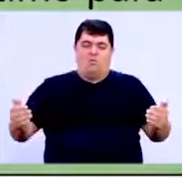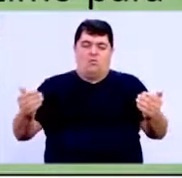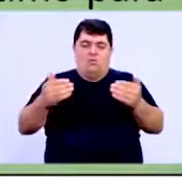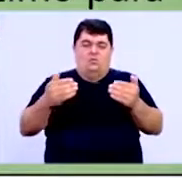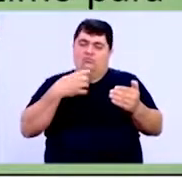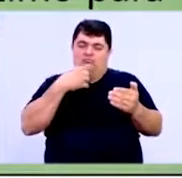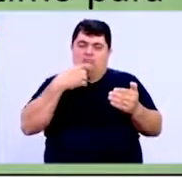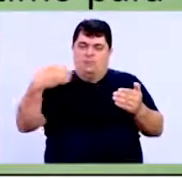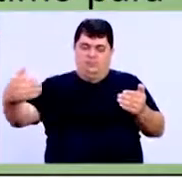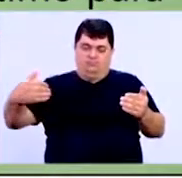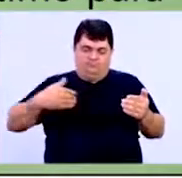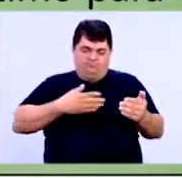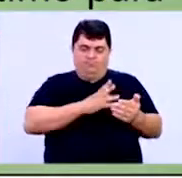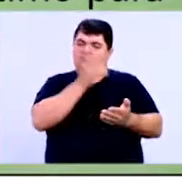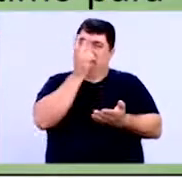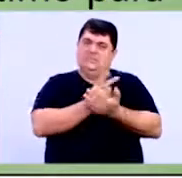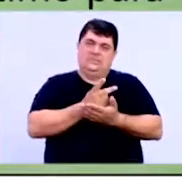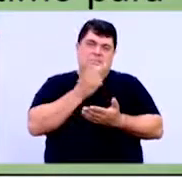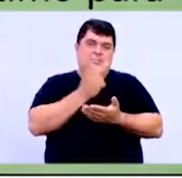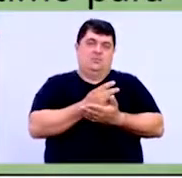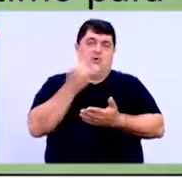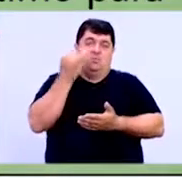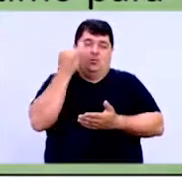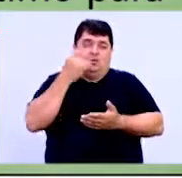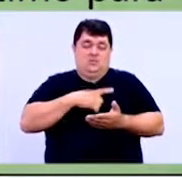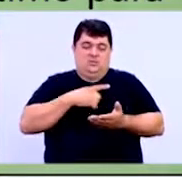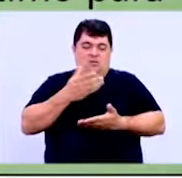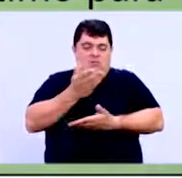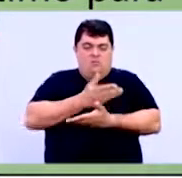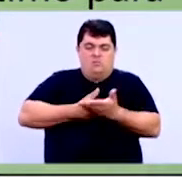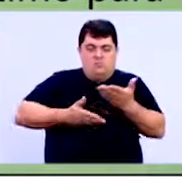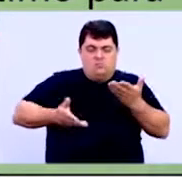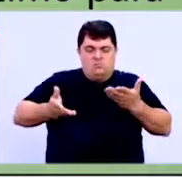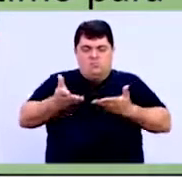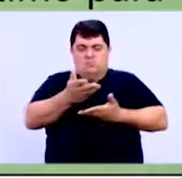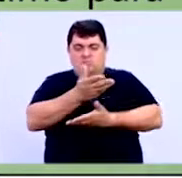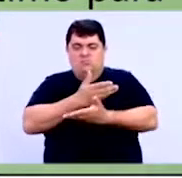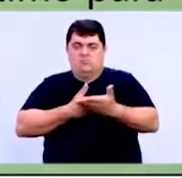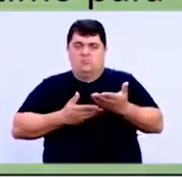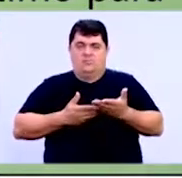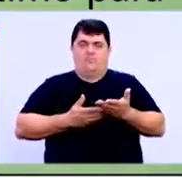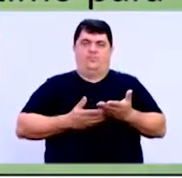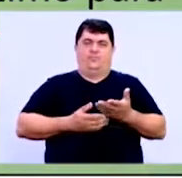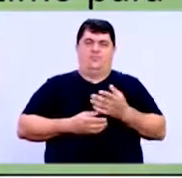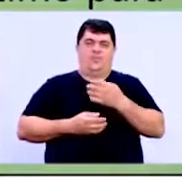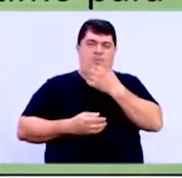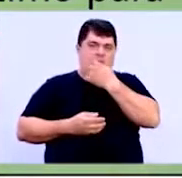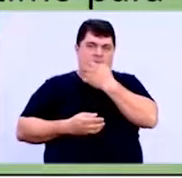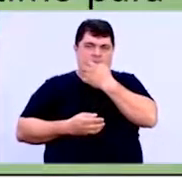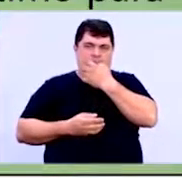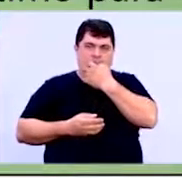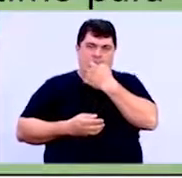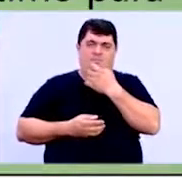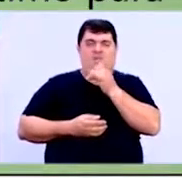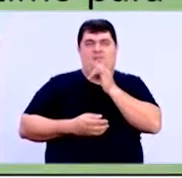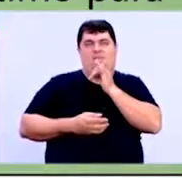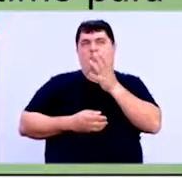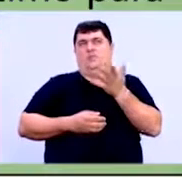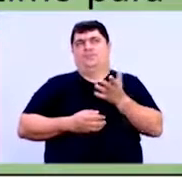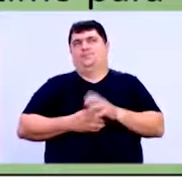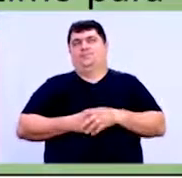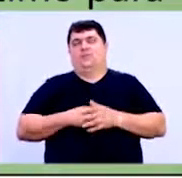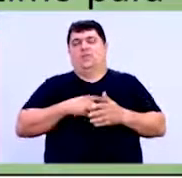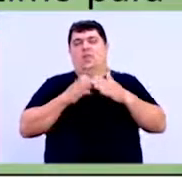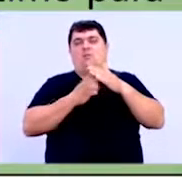importante, nesse momento, que essa relação de cliente entendamos. Eu tenho uma empresa que